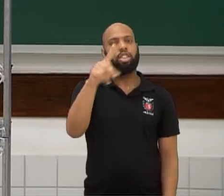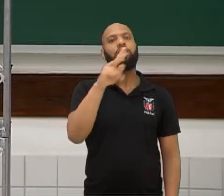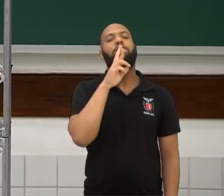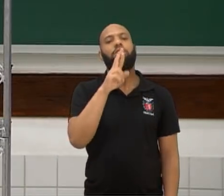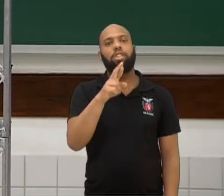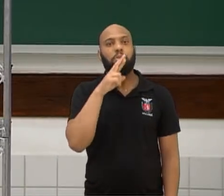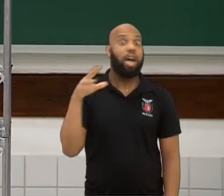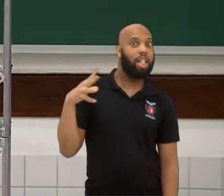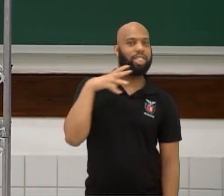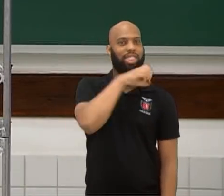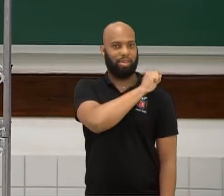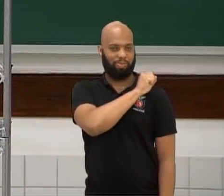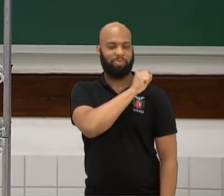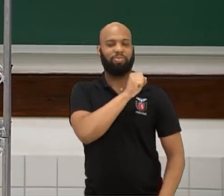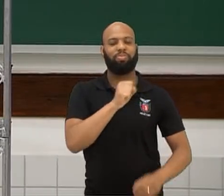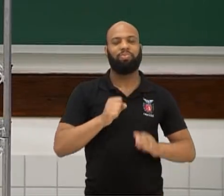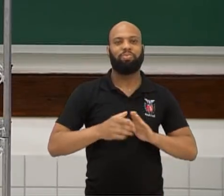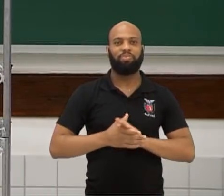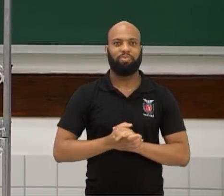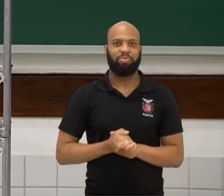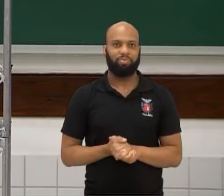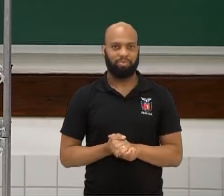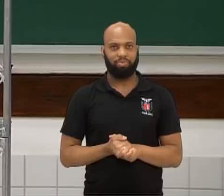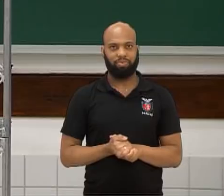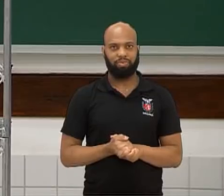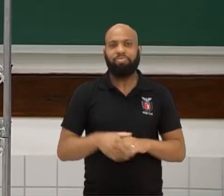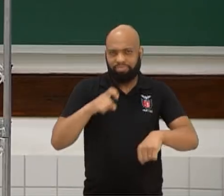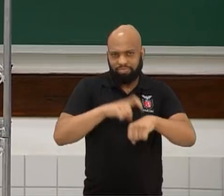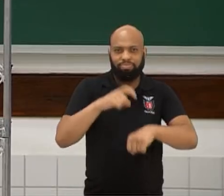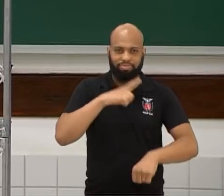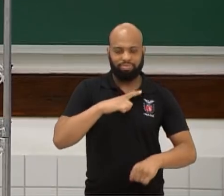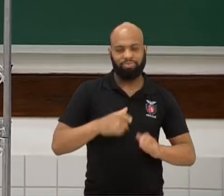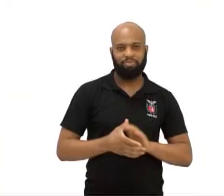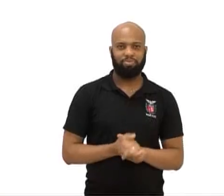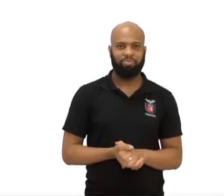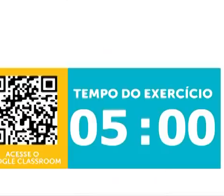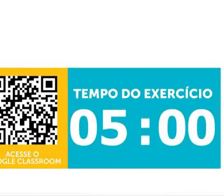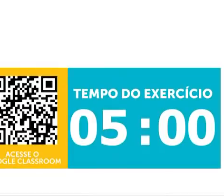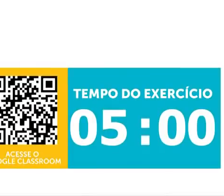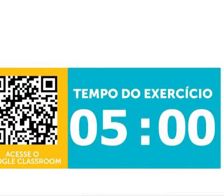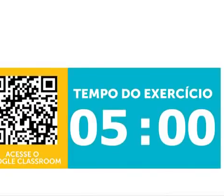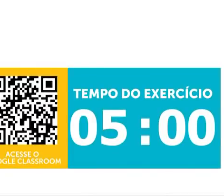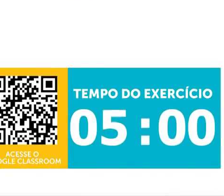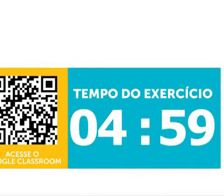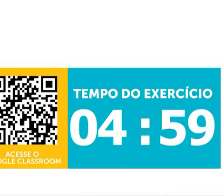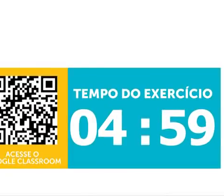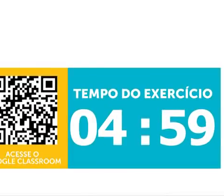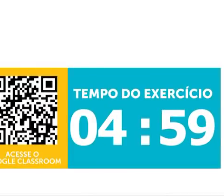dessa circunferência. Respondam lá, a professora vai dar um tempinho e nós já voltamos.